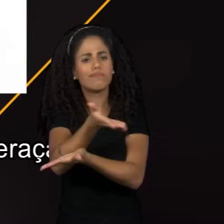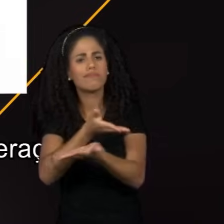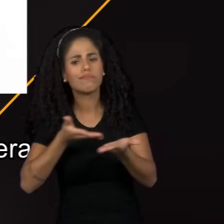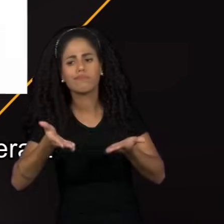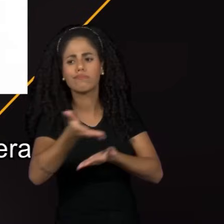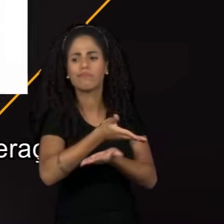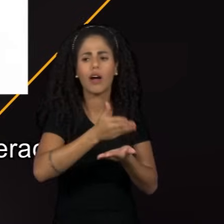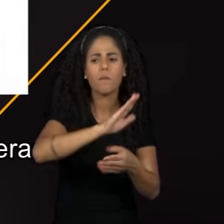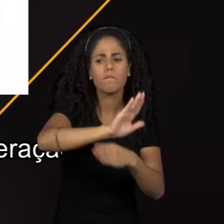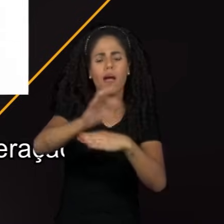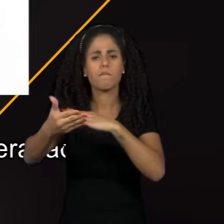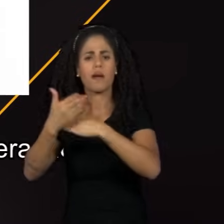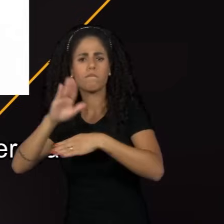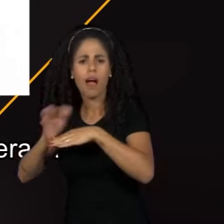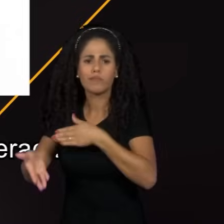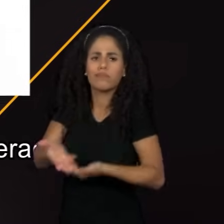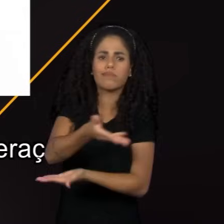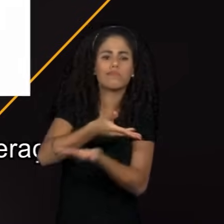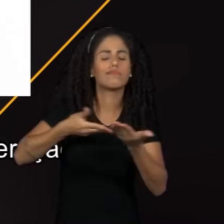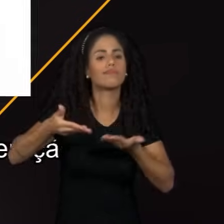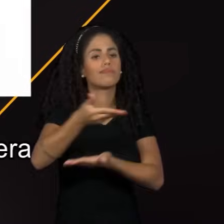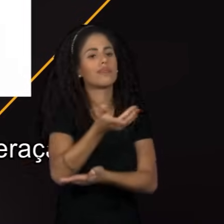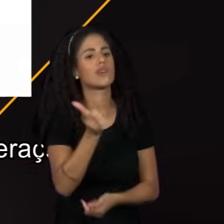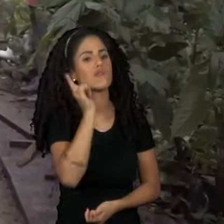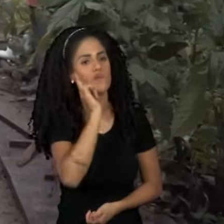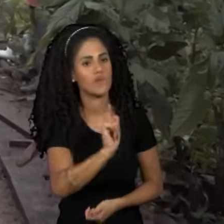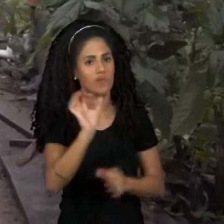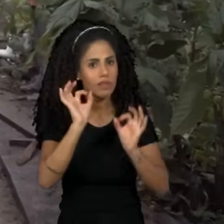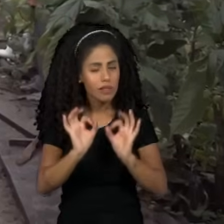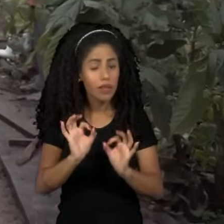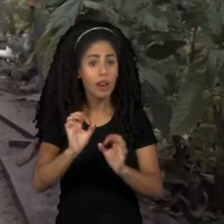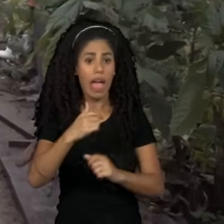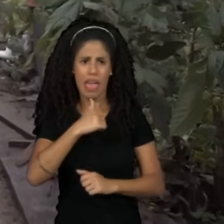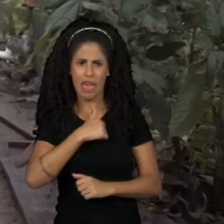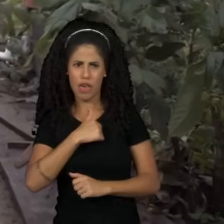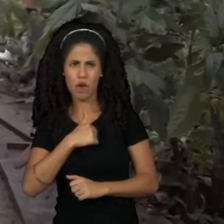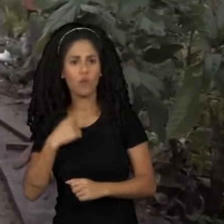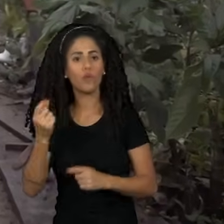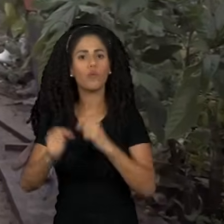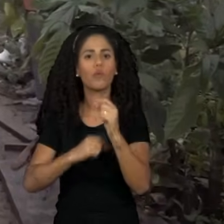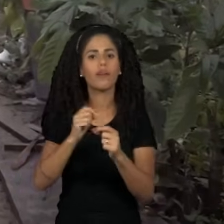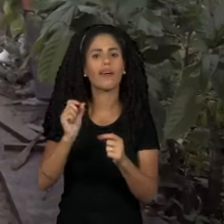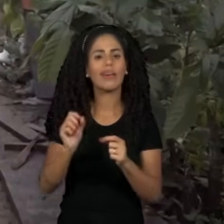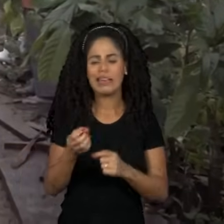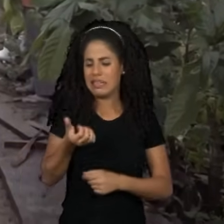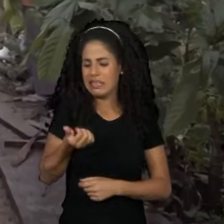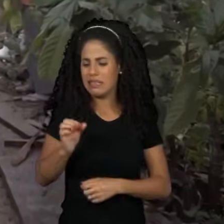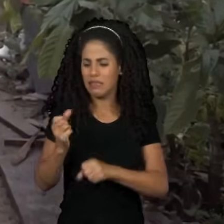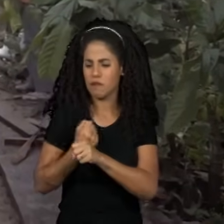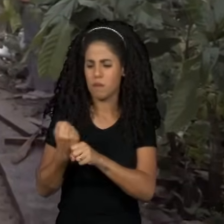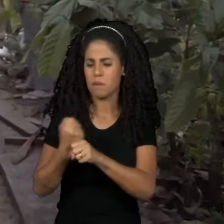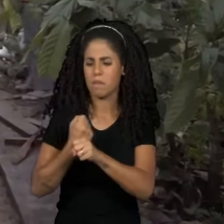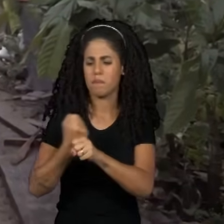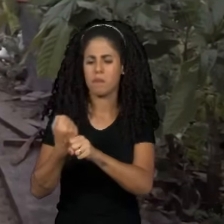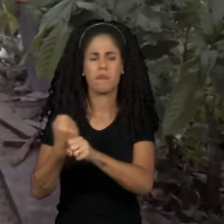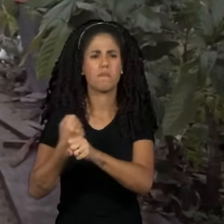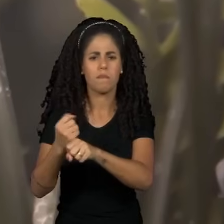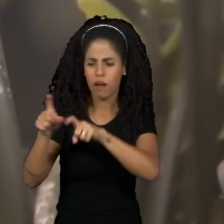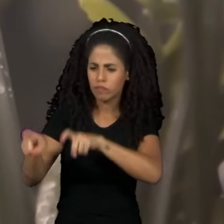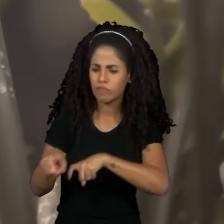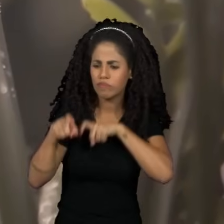princípios do amor incondicional na cooperação. Eu nunca fui roubado nos meus 60 ou mais anos de